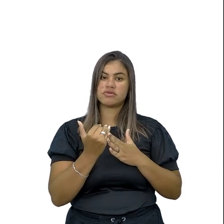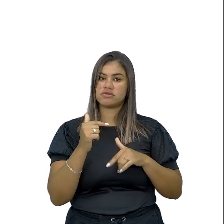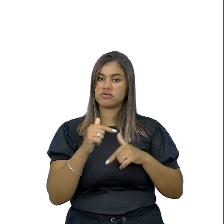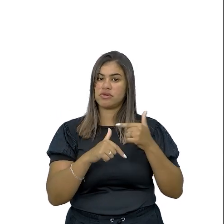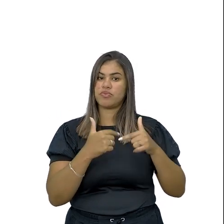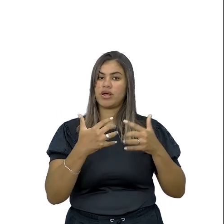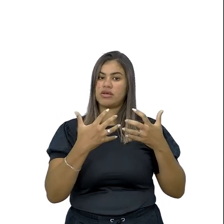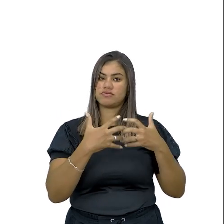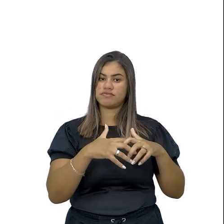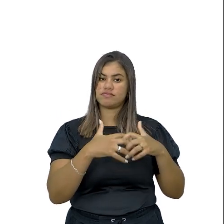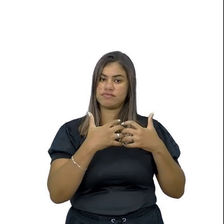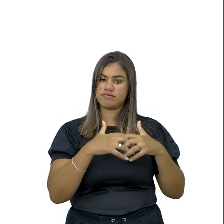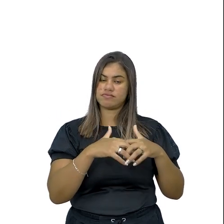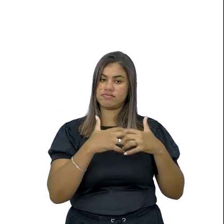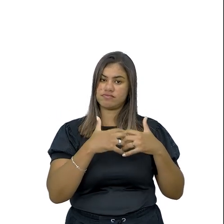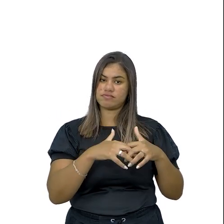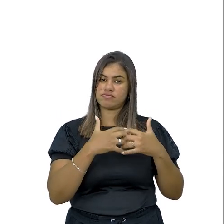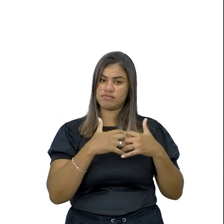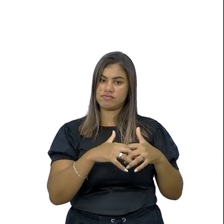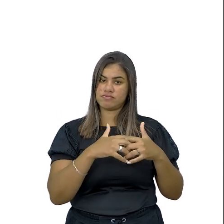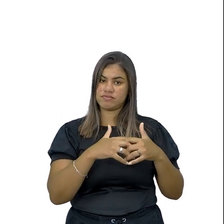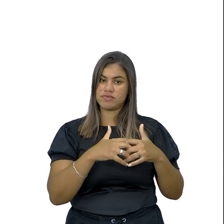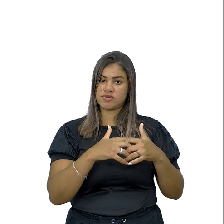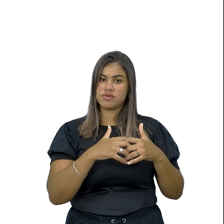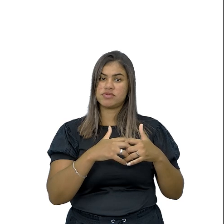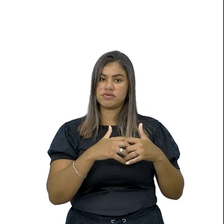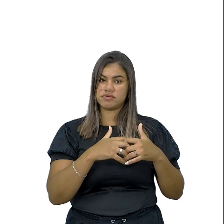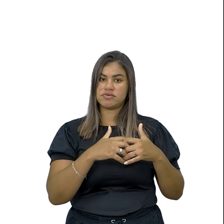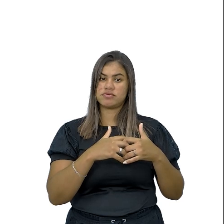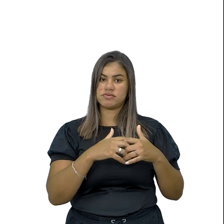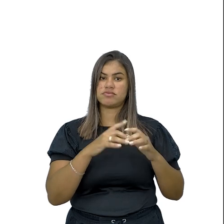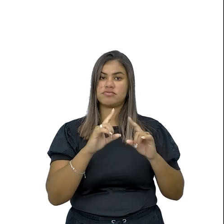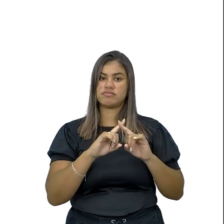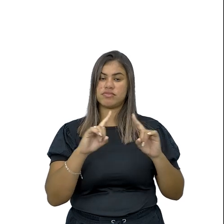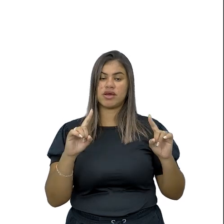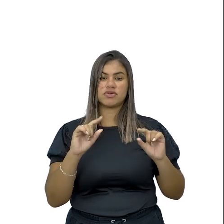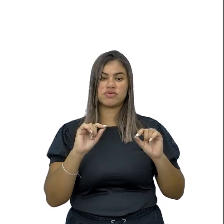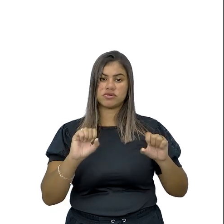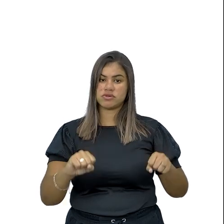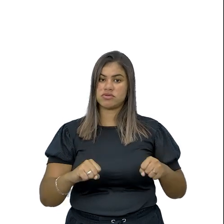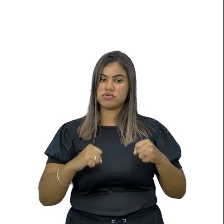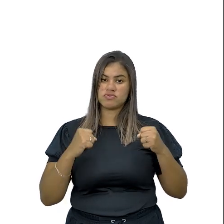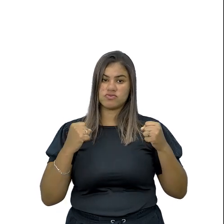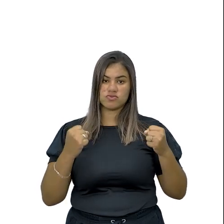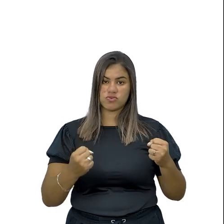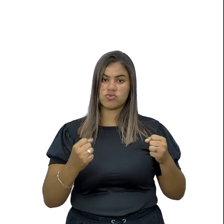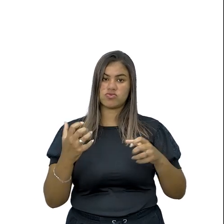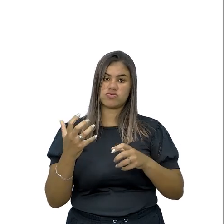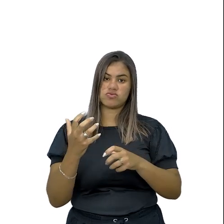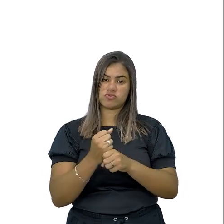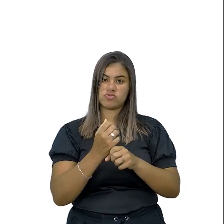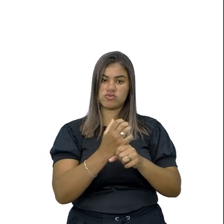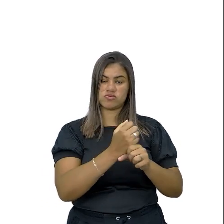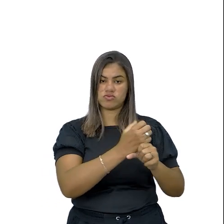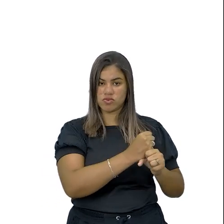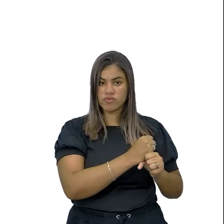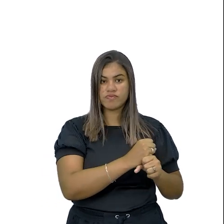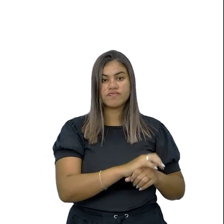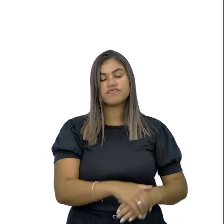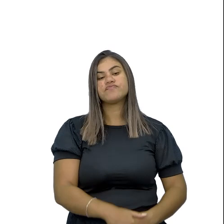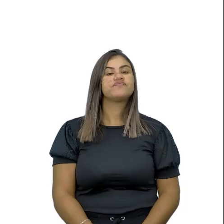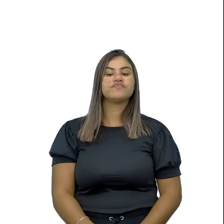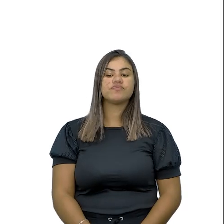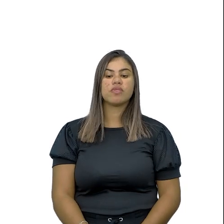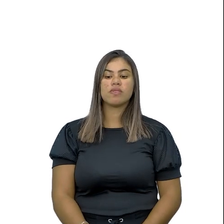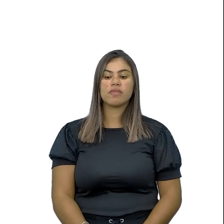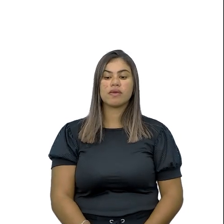cognitivo também, mas, sobretudo, braçal ali de né, fazer muito cálculo, e aí com isso a gente sabe também que